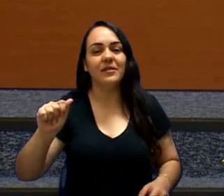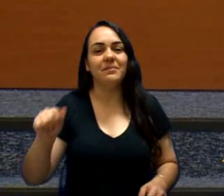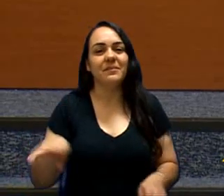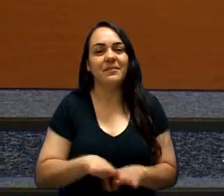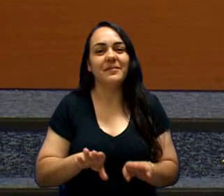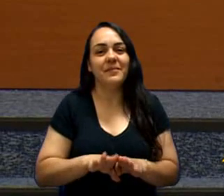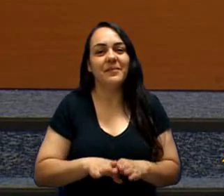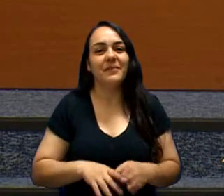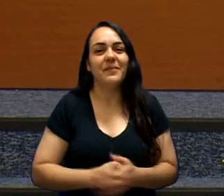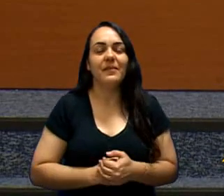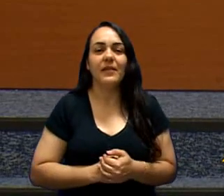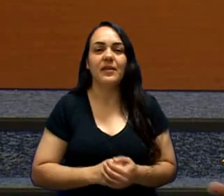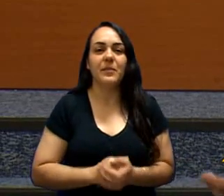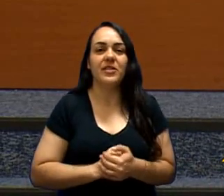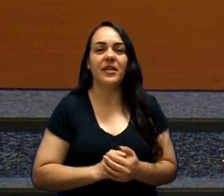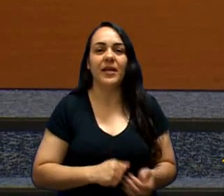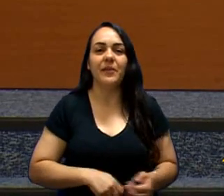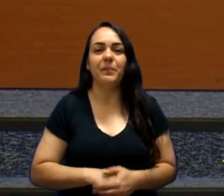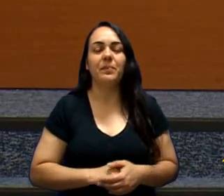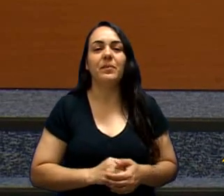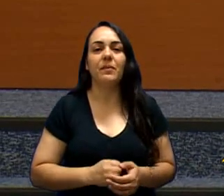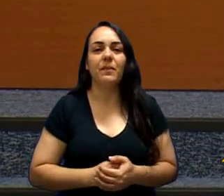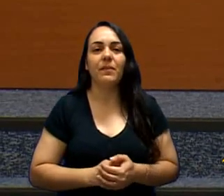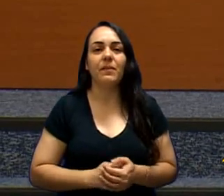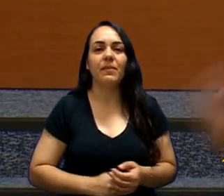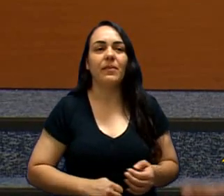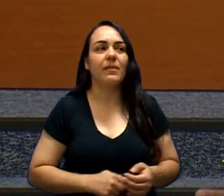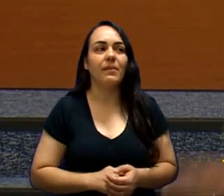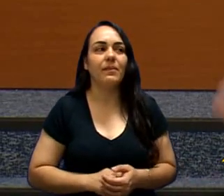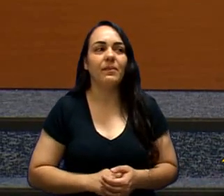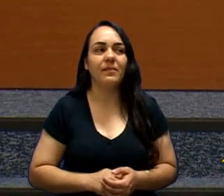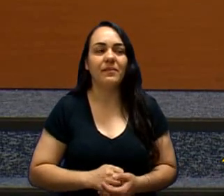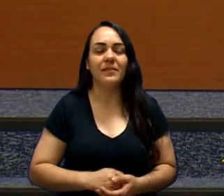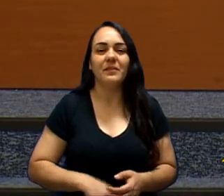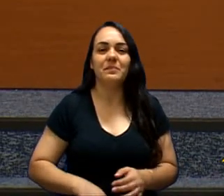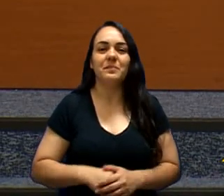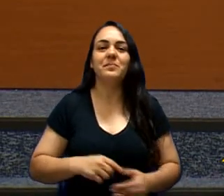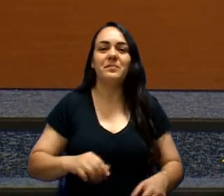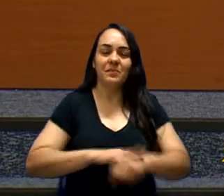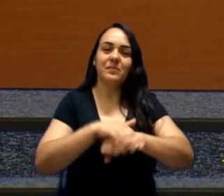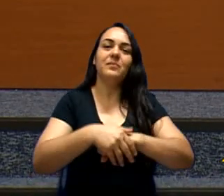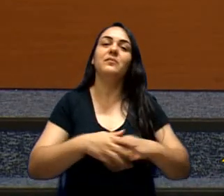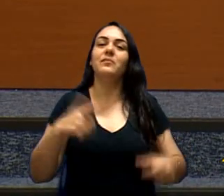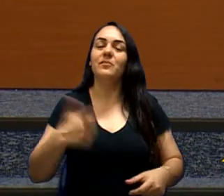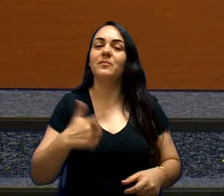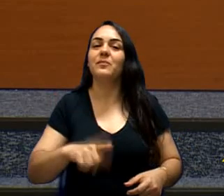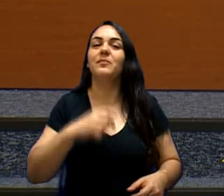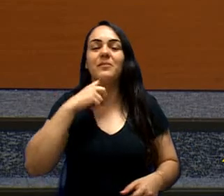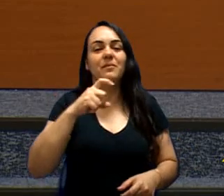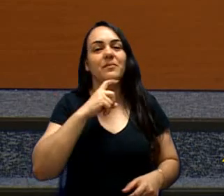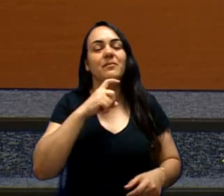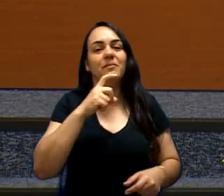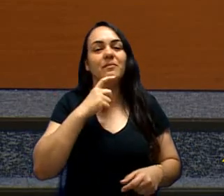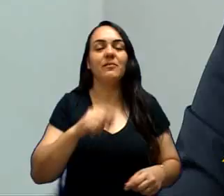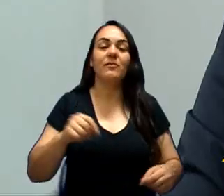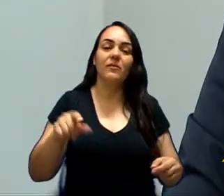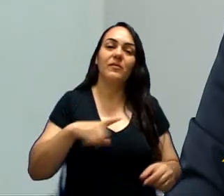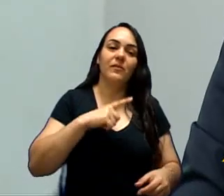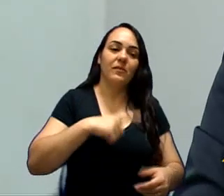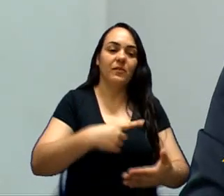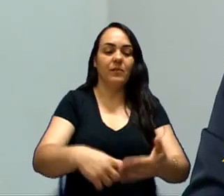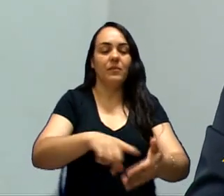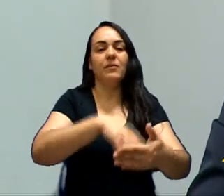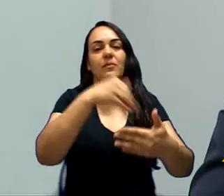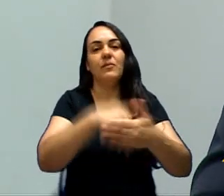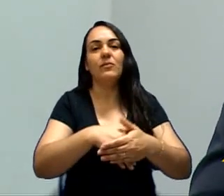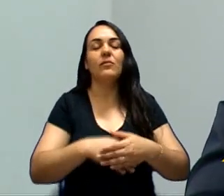perguntei para ele, falou, olha, nós queremos fazer durante o dia, porque à noite não aparece ninguém. Aparece quando tem uma votação,